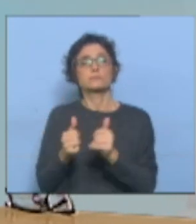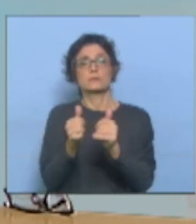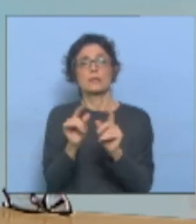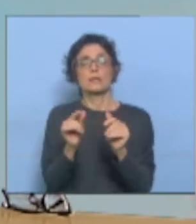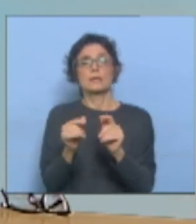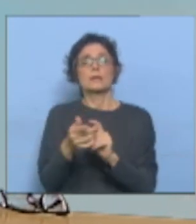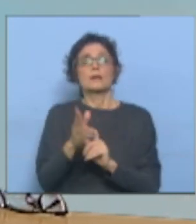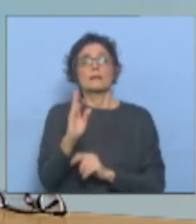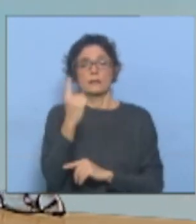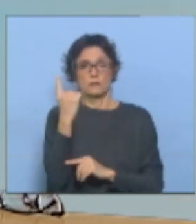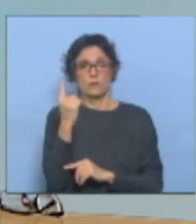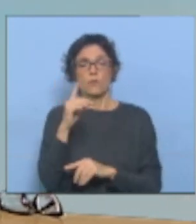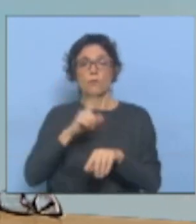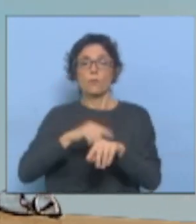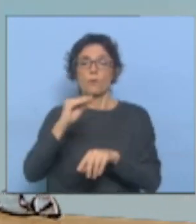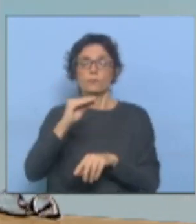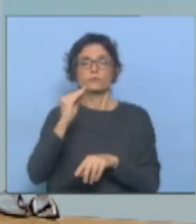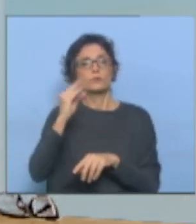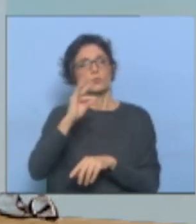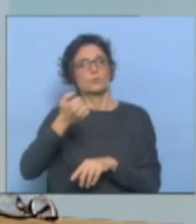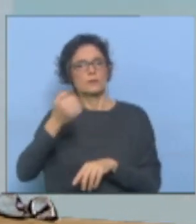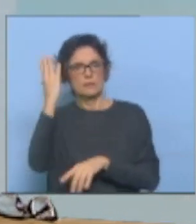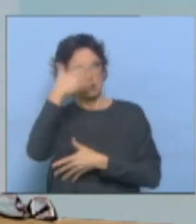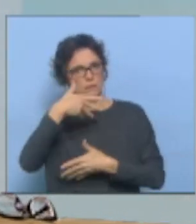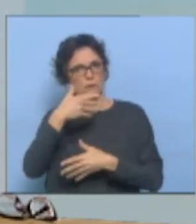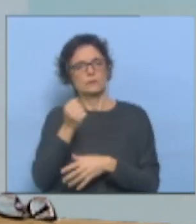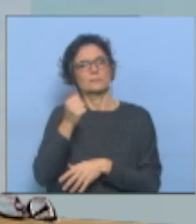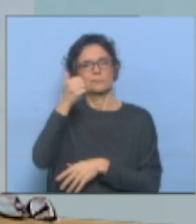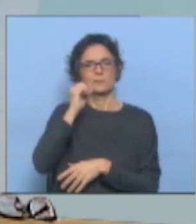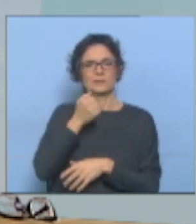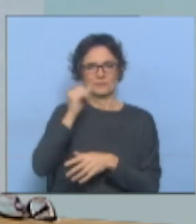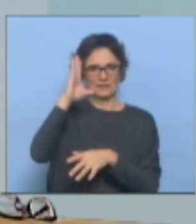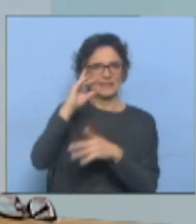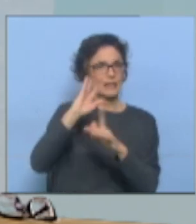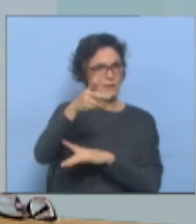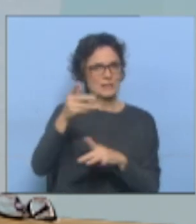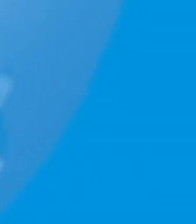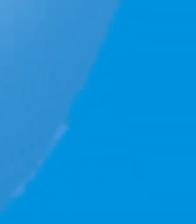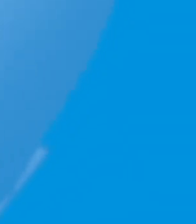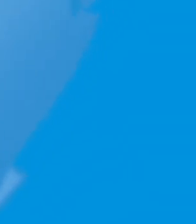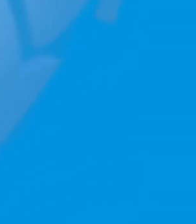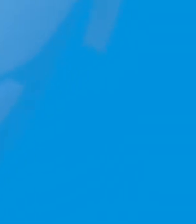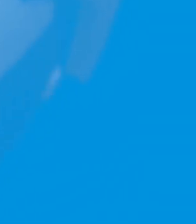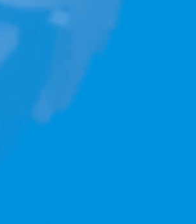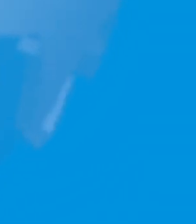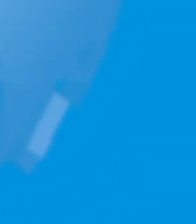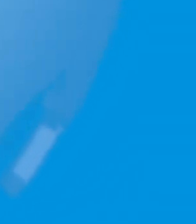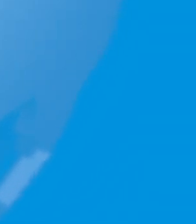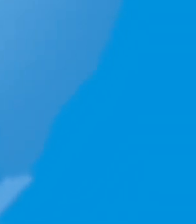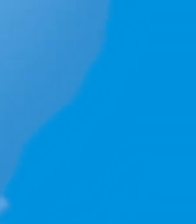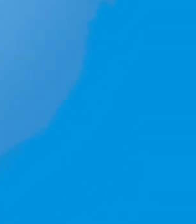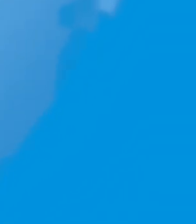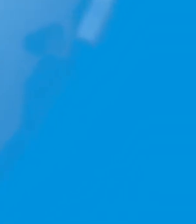na Antena 1, quando forem 22h45. Votos de uma ótima tarde. Até amanhã, se Deus quiser.